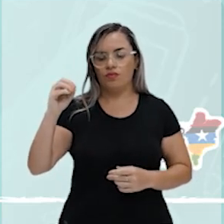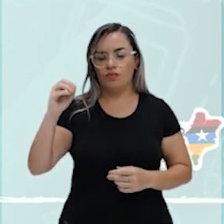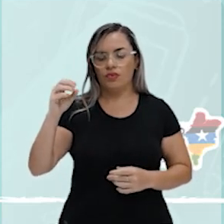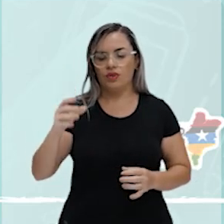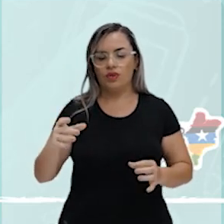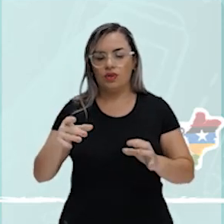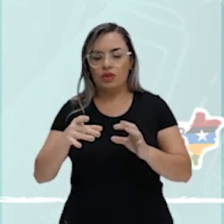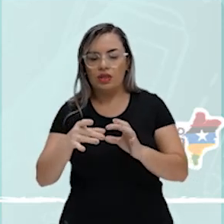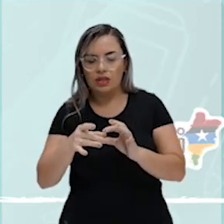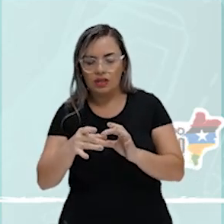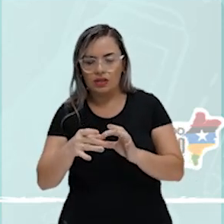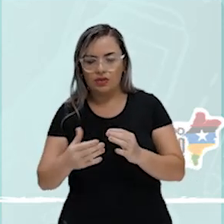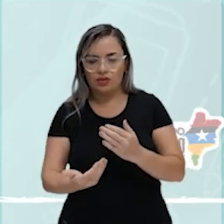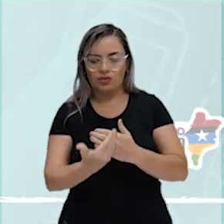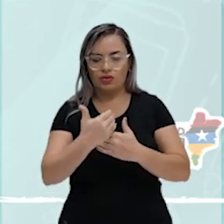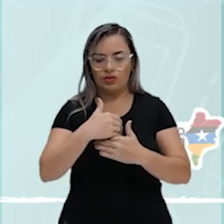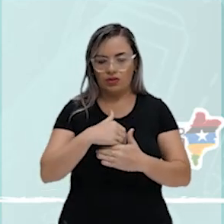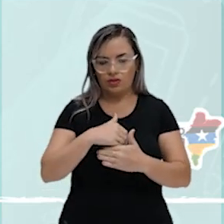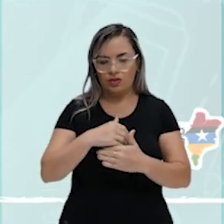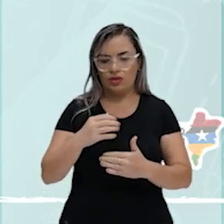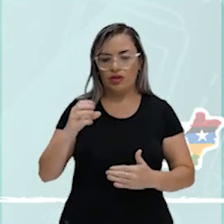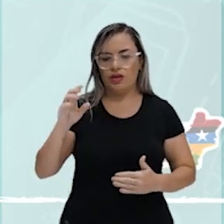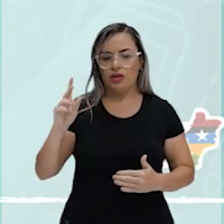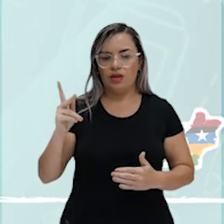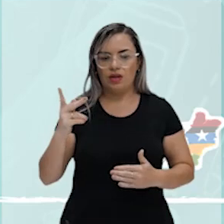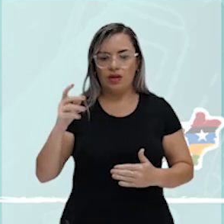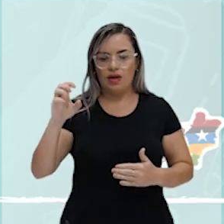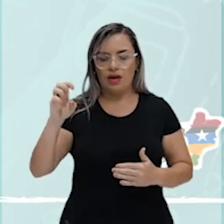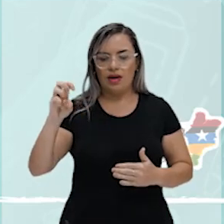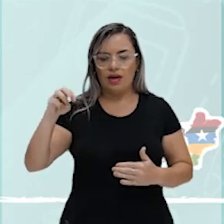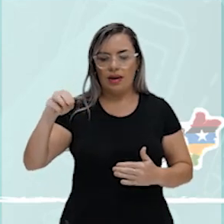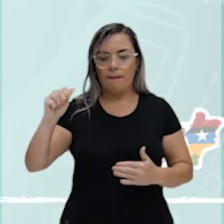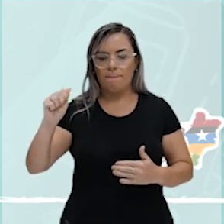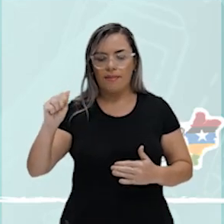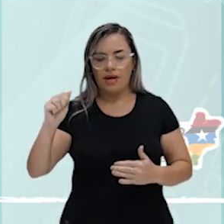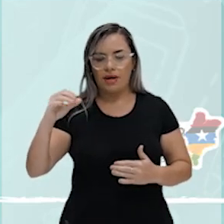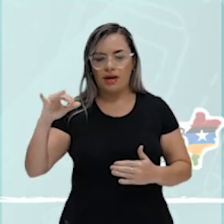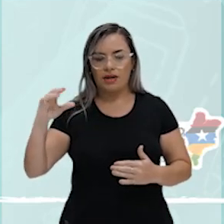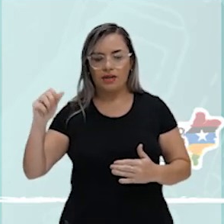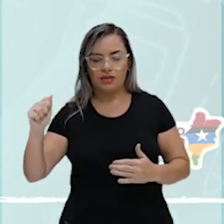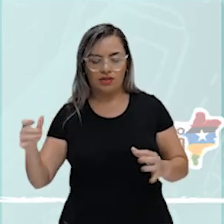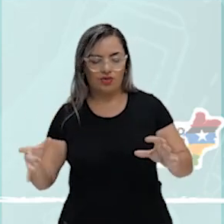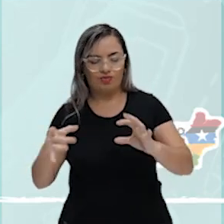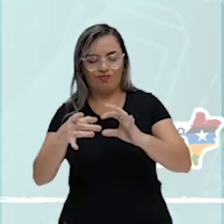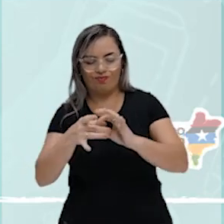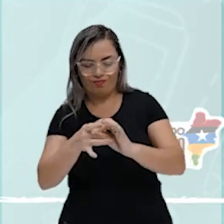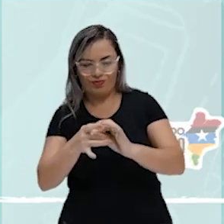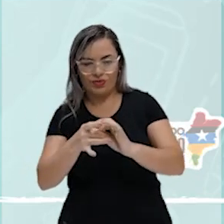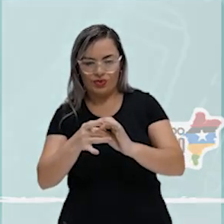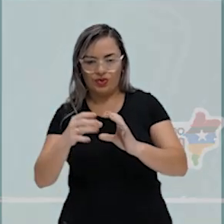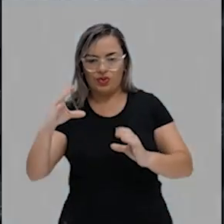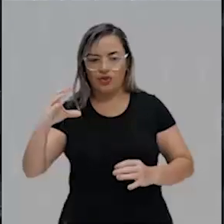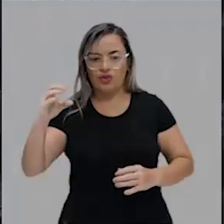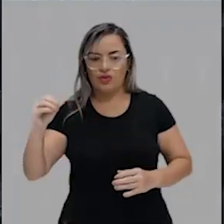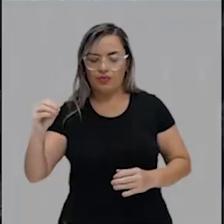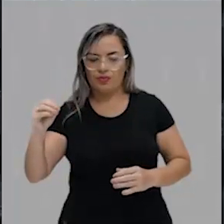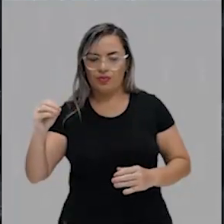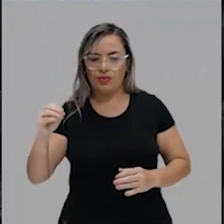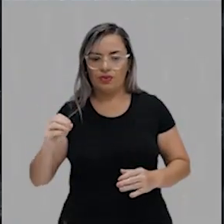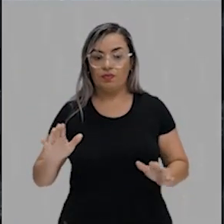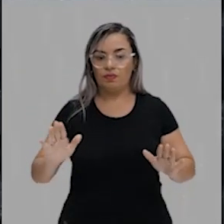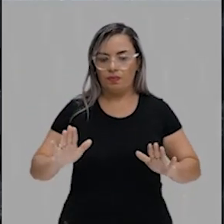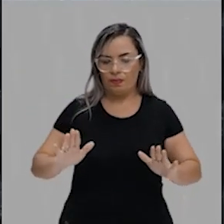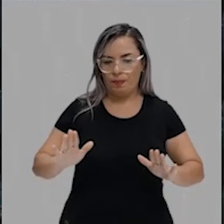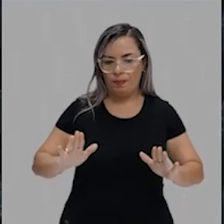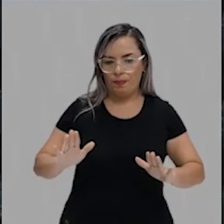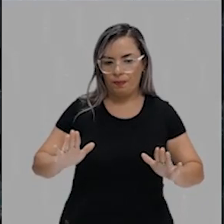mais oxigênio, porque elas estarão ligadas com o monóxido de carbono. Então, para se evitar isso, deve-se colocar o que a